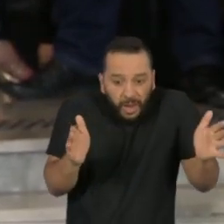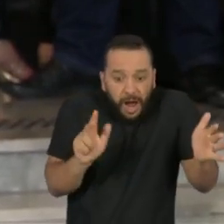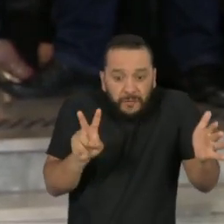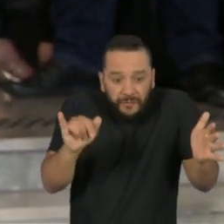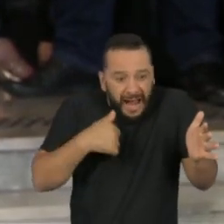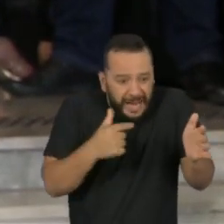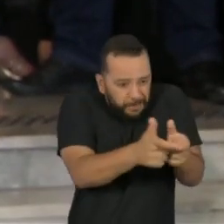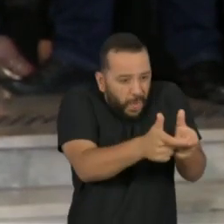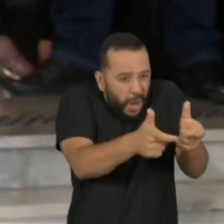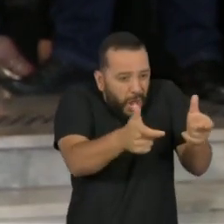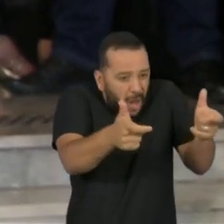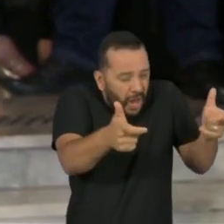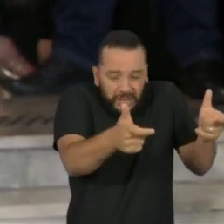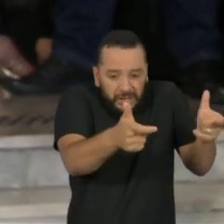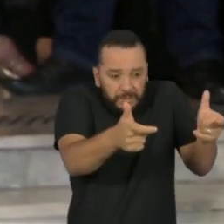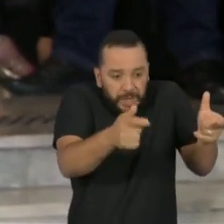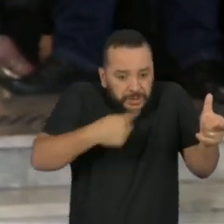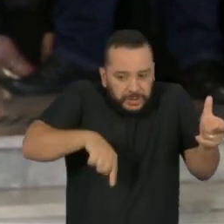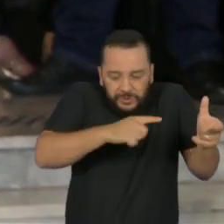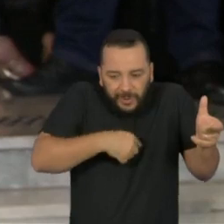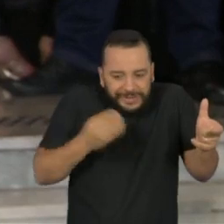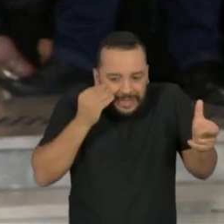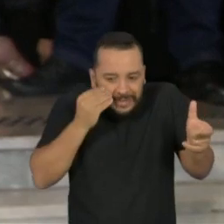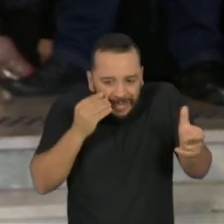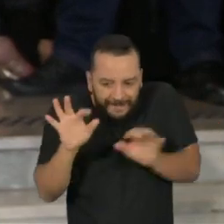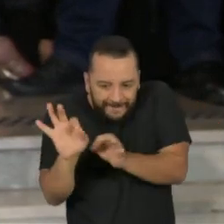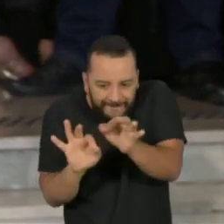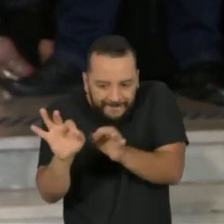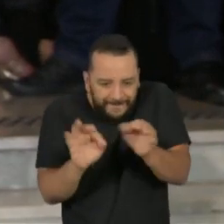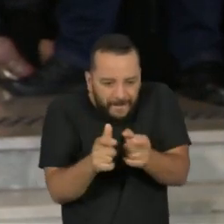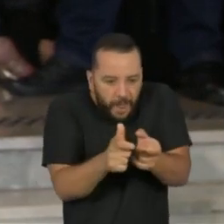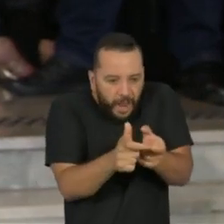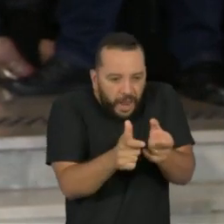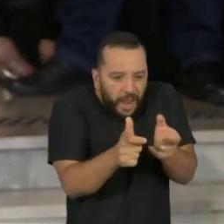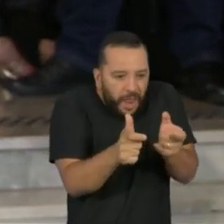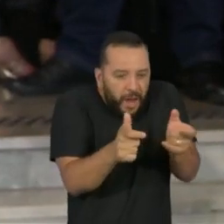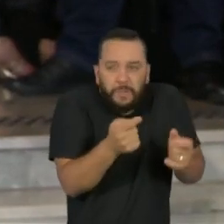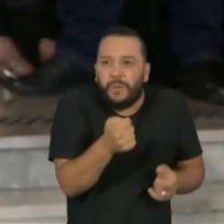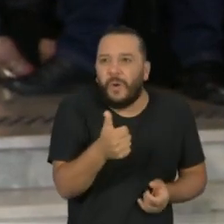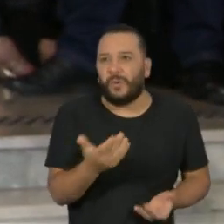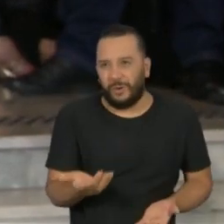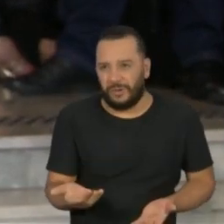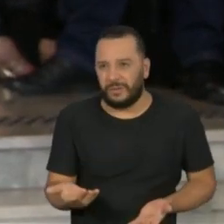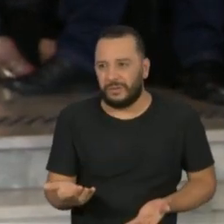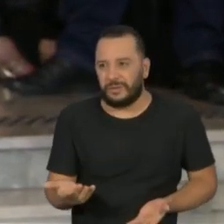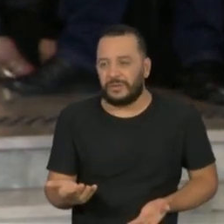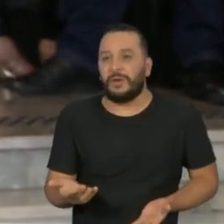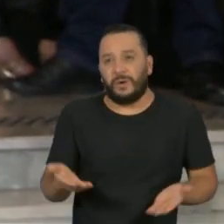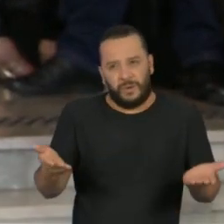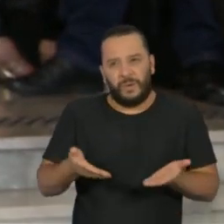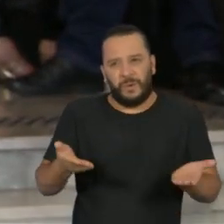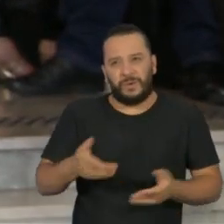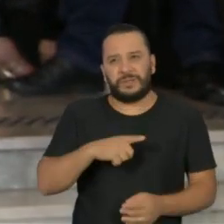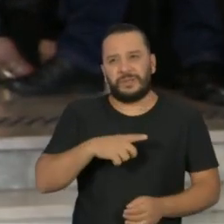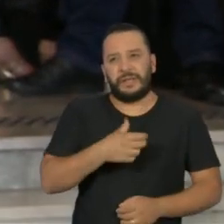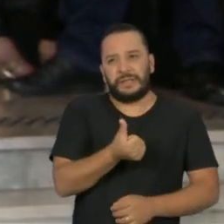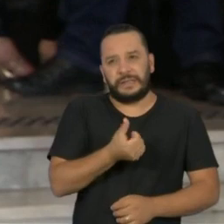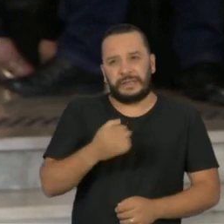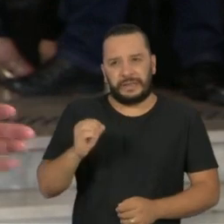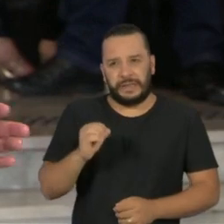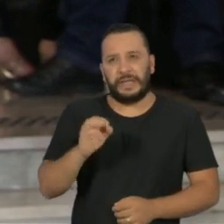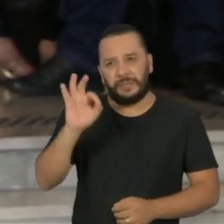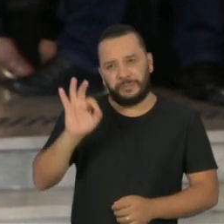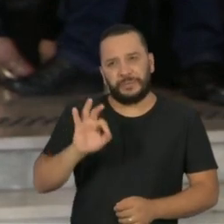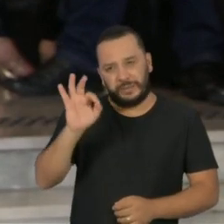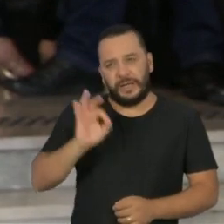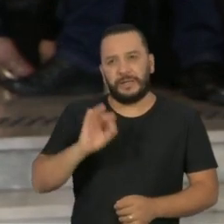ser conseguido. Nós temos hoje uma restrição de idas e vindas de aproximadamente 60%, conforme informações